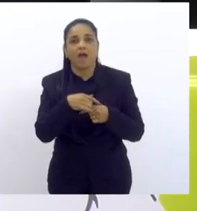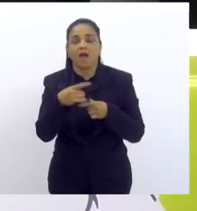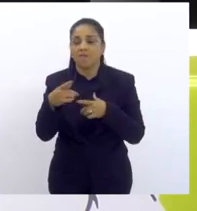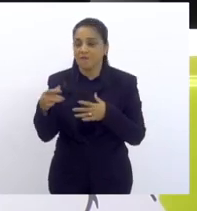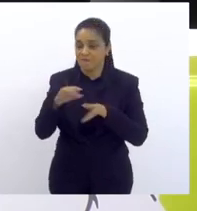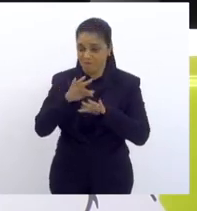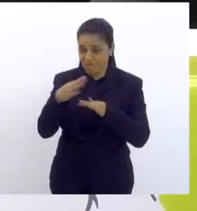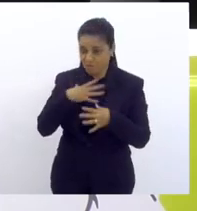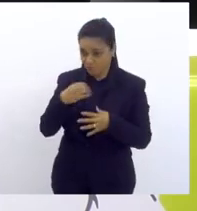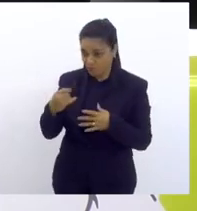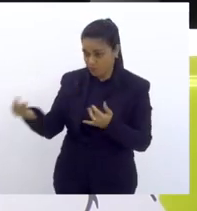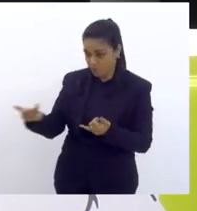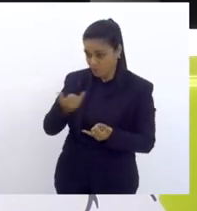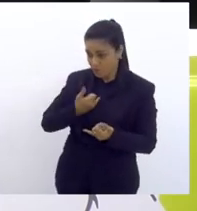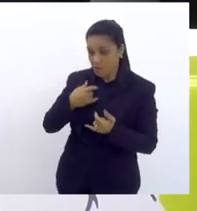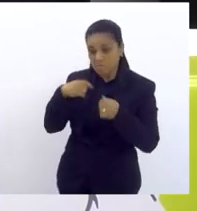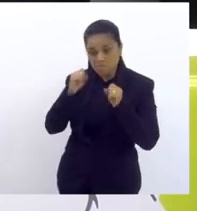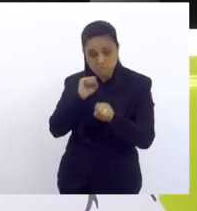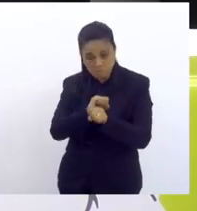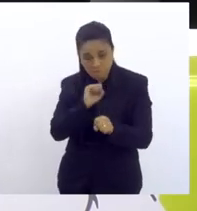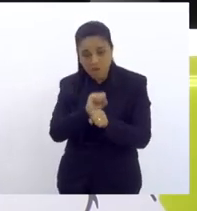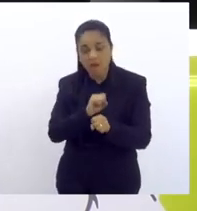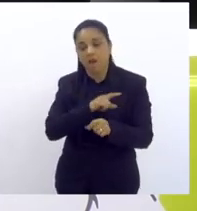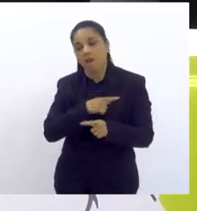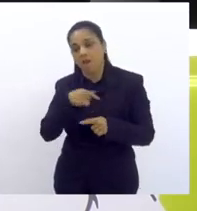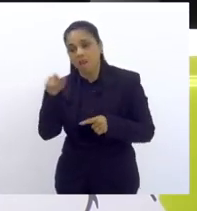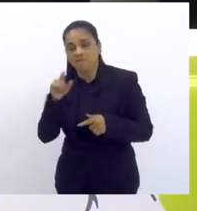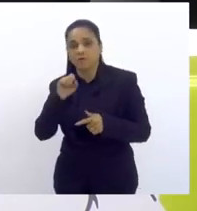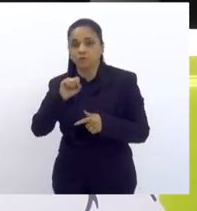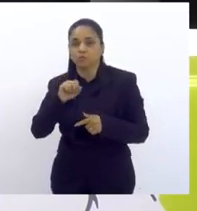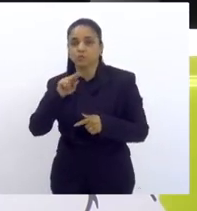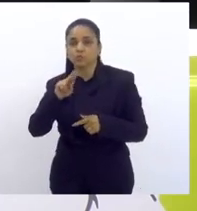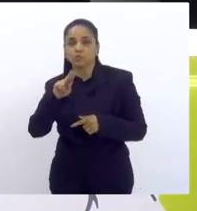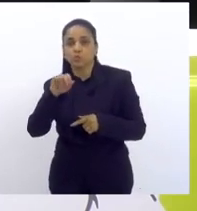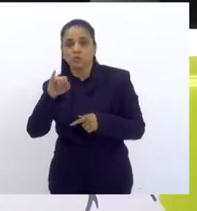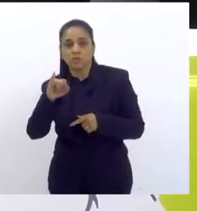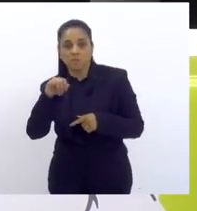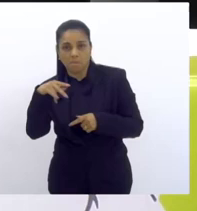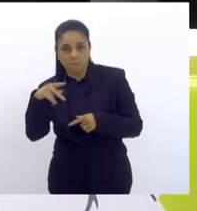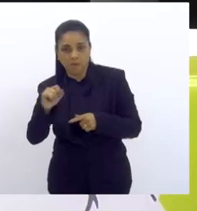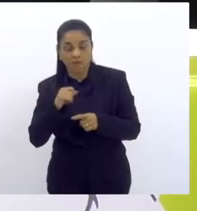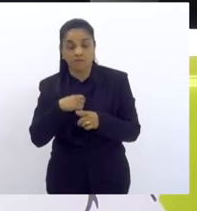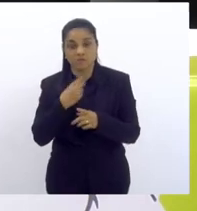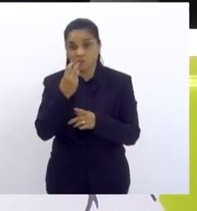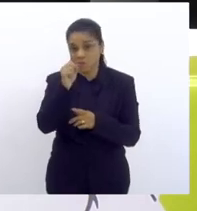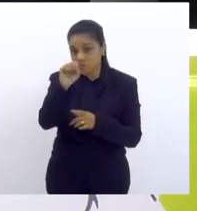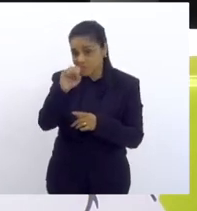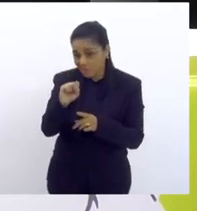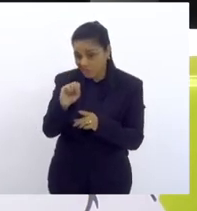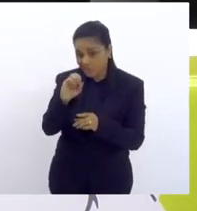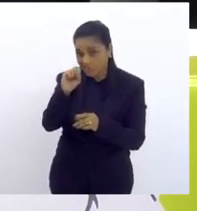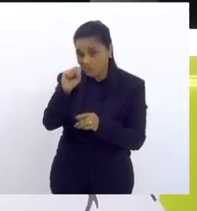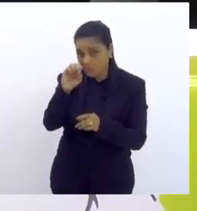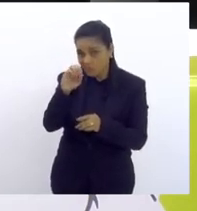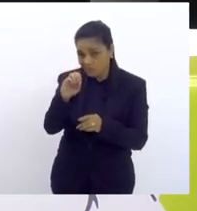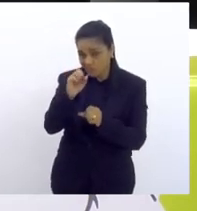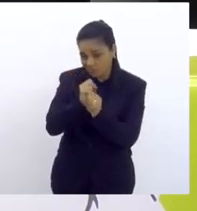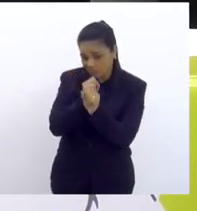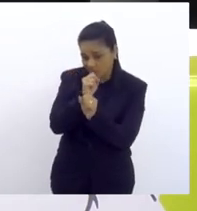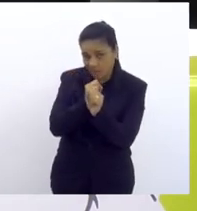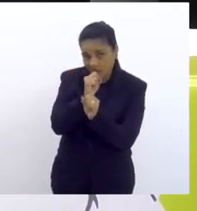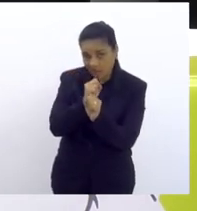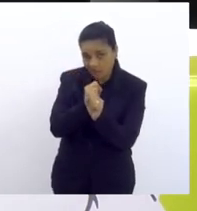suipa vamos parar leva para subir isso transforma suipa nesses 80 anos que não são